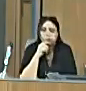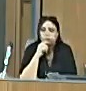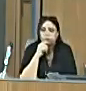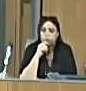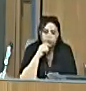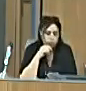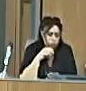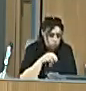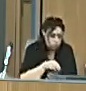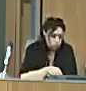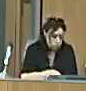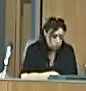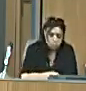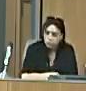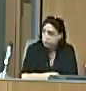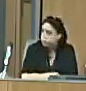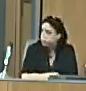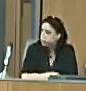quer